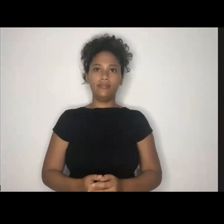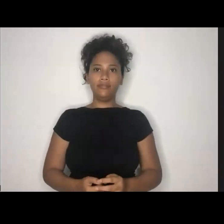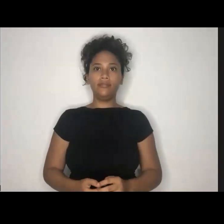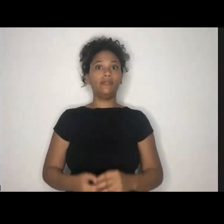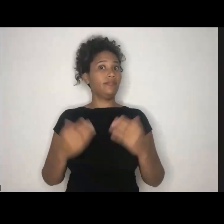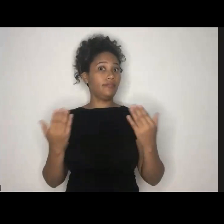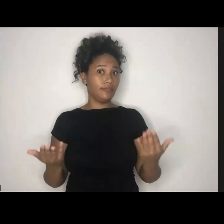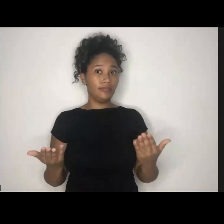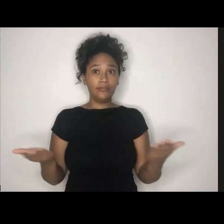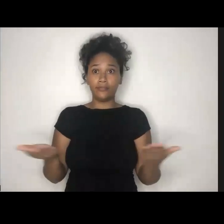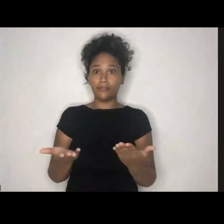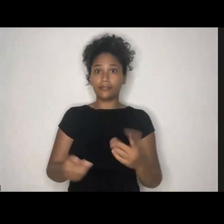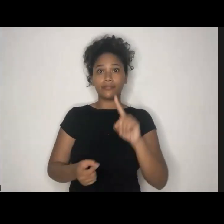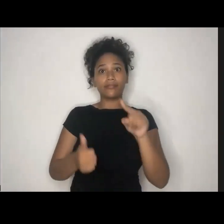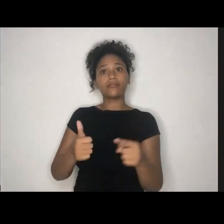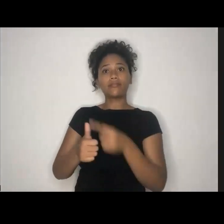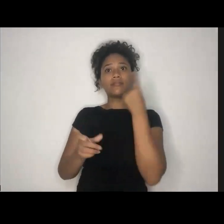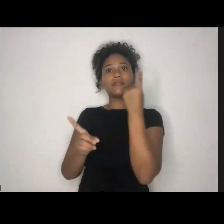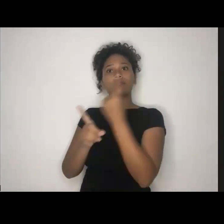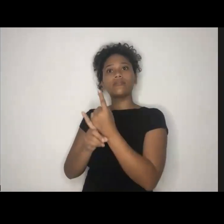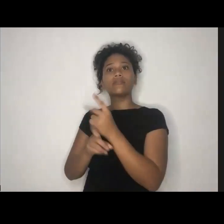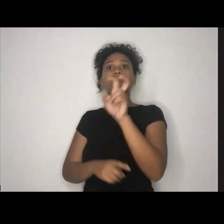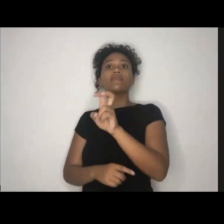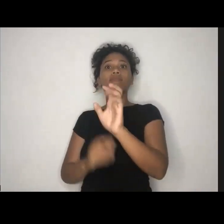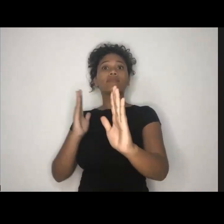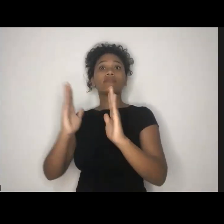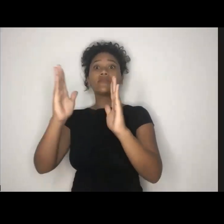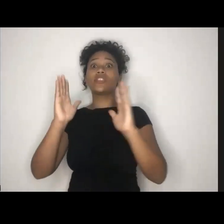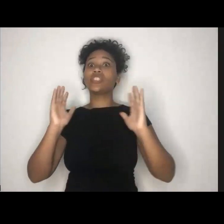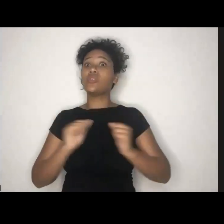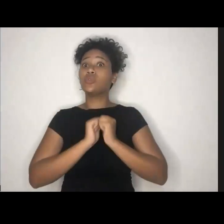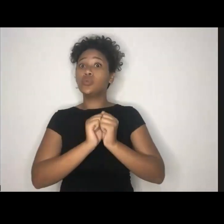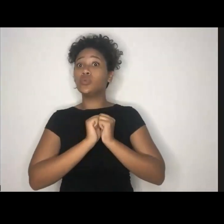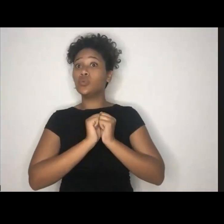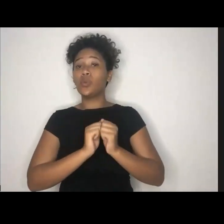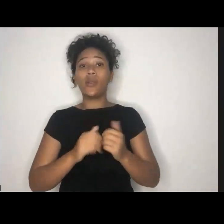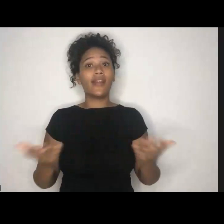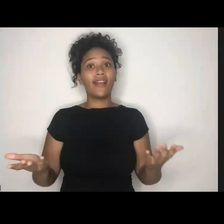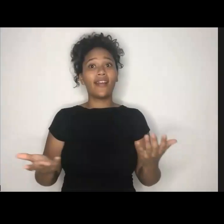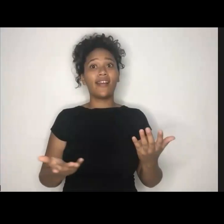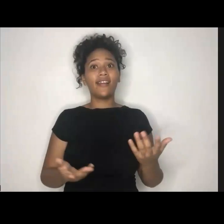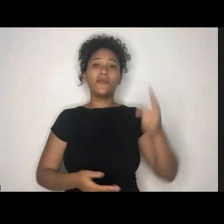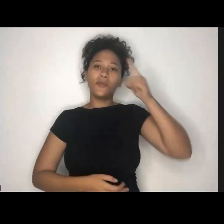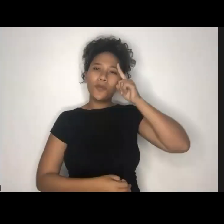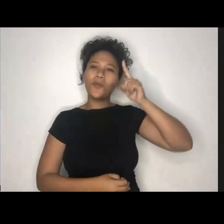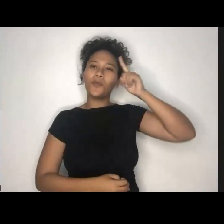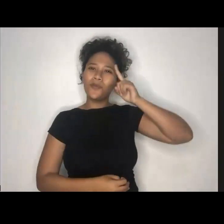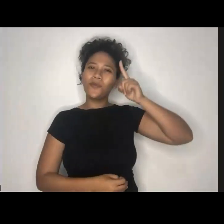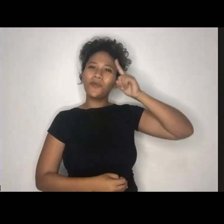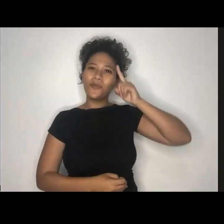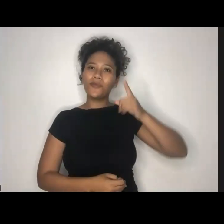hoje é o nosso primeiro encontro do quinto módulo a gente já tá junto aqui nesse nessa nossa rotina